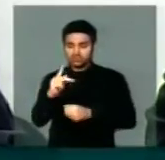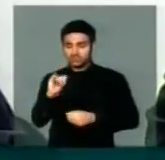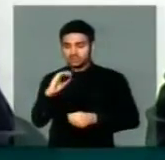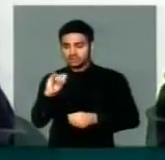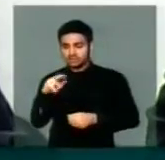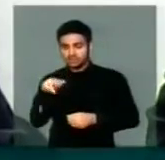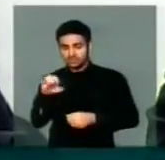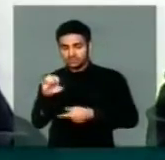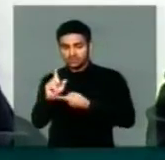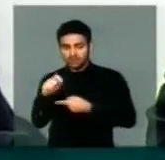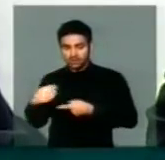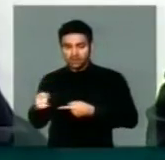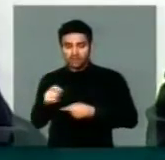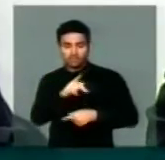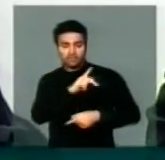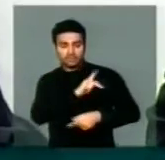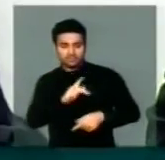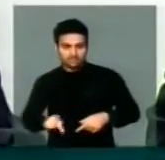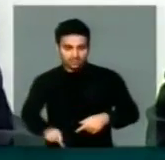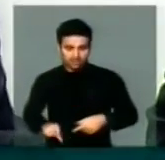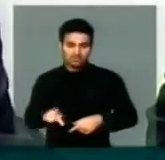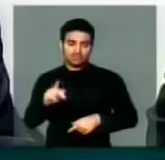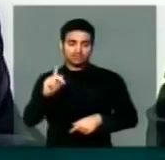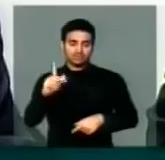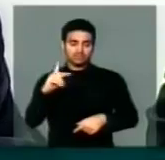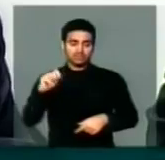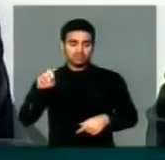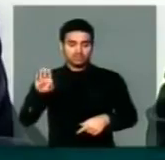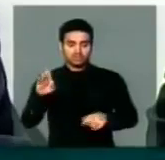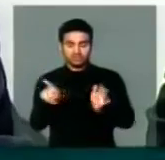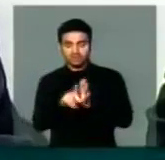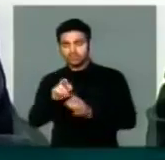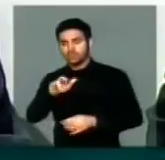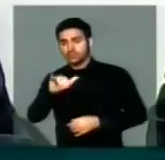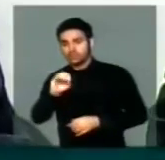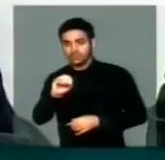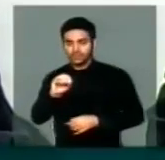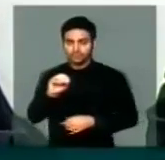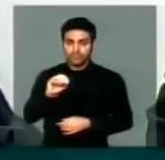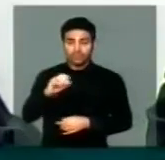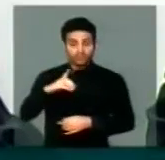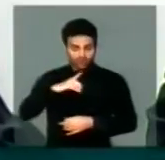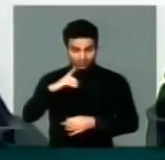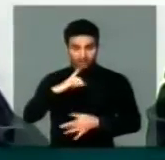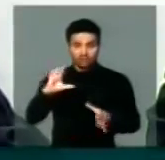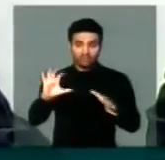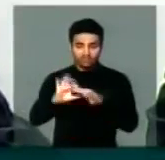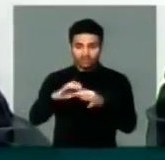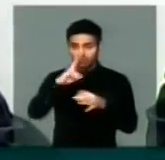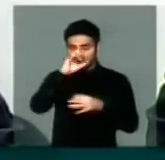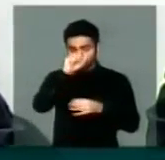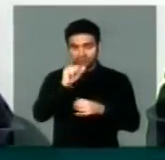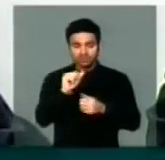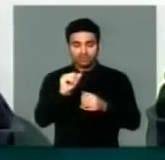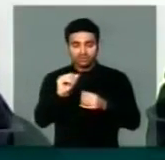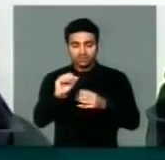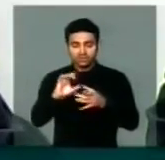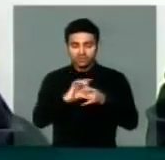atual presidente do PMDB do Rio, que segundo fontes abertas, possui fortes ligações com Eduardo